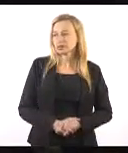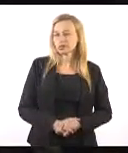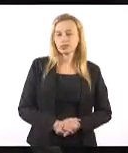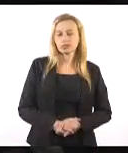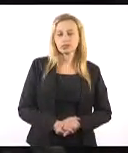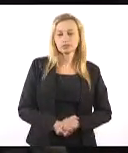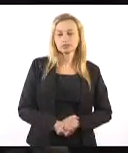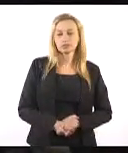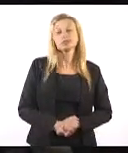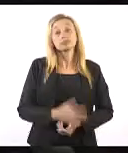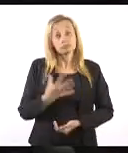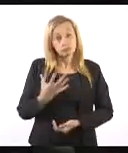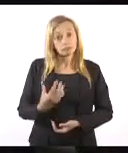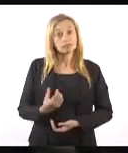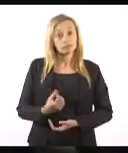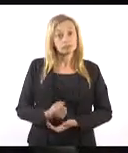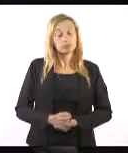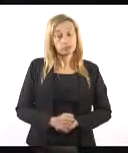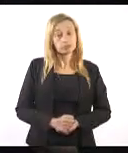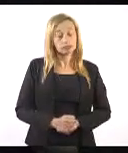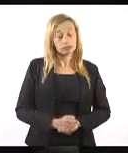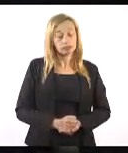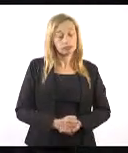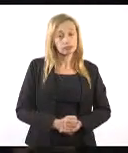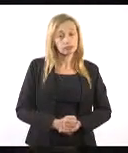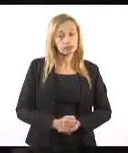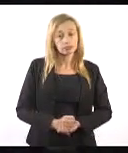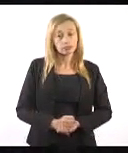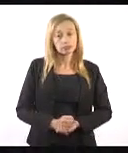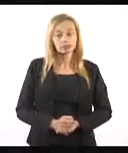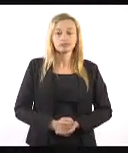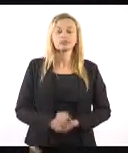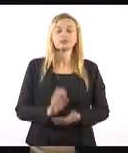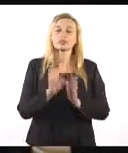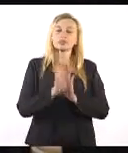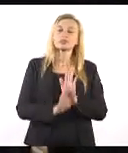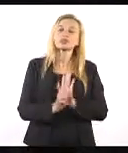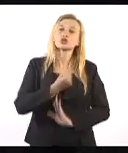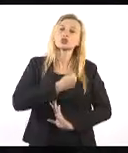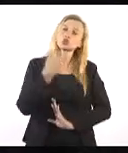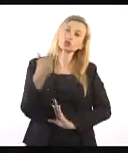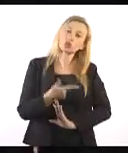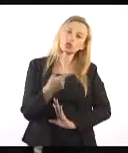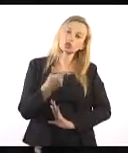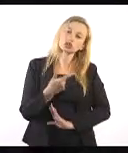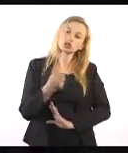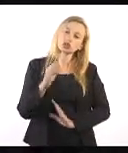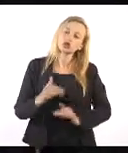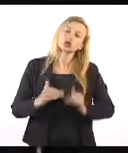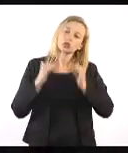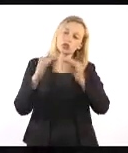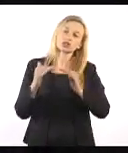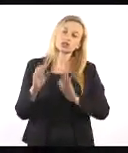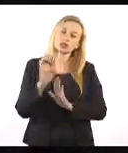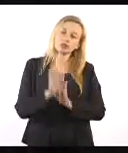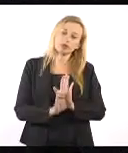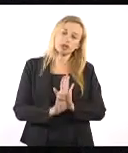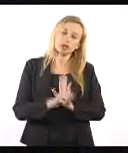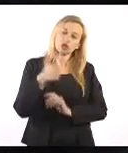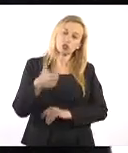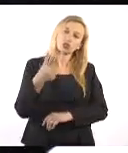o parecer é favorável. O parecer é favorável à emenda 2, favorável com subemenda aglutinativa às emendas